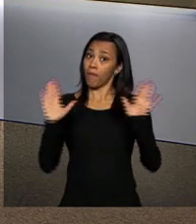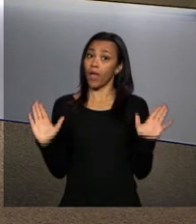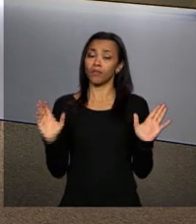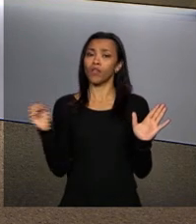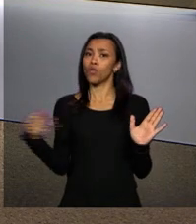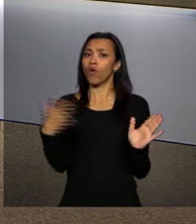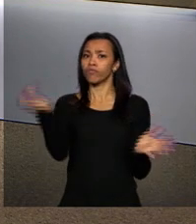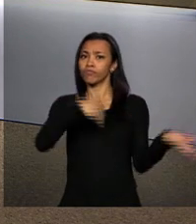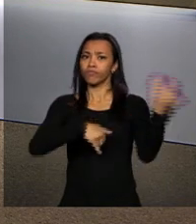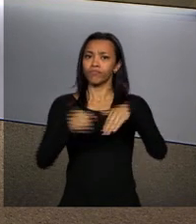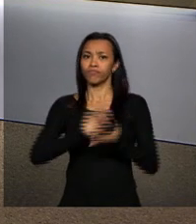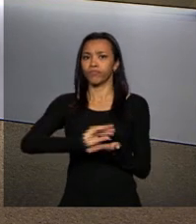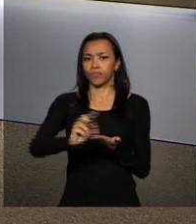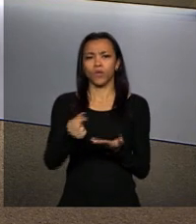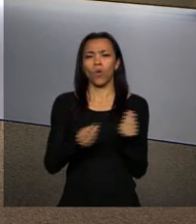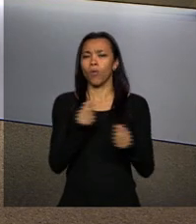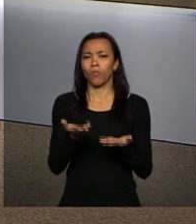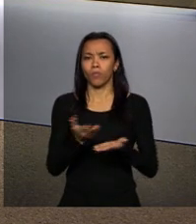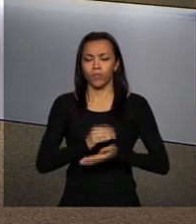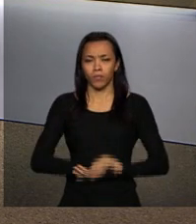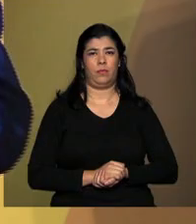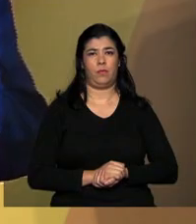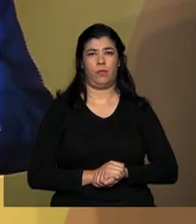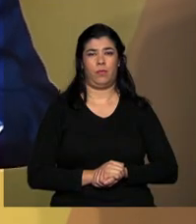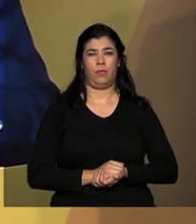novos investimentos veja como